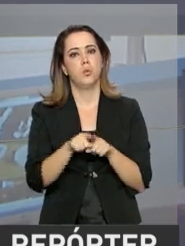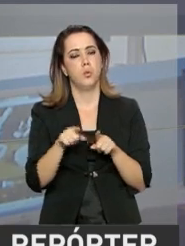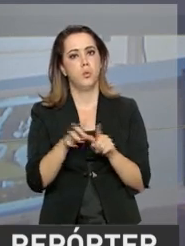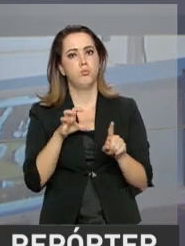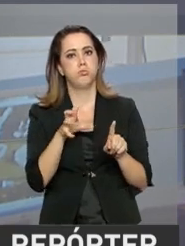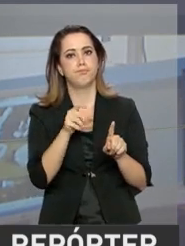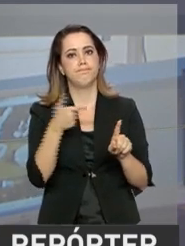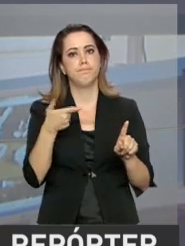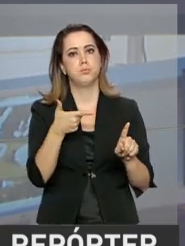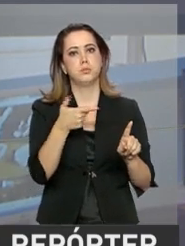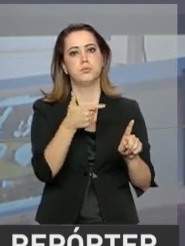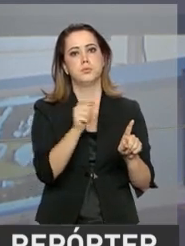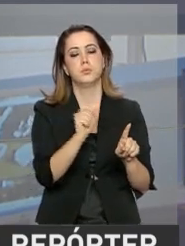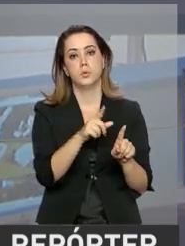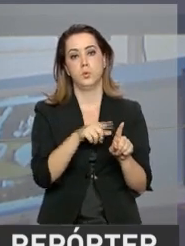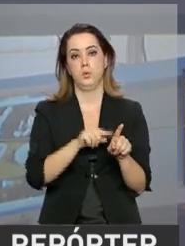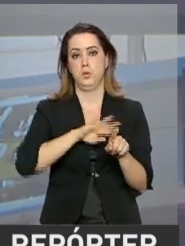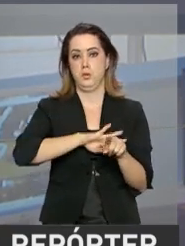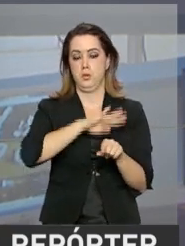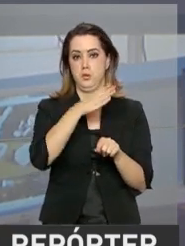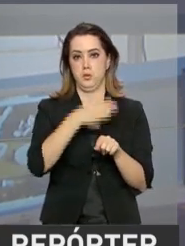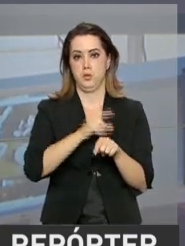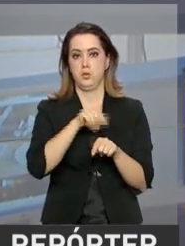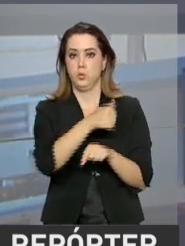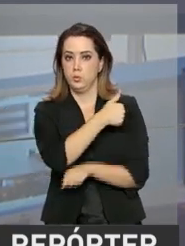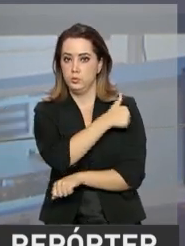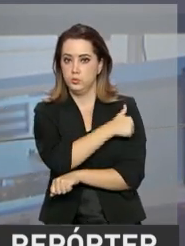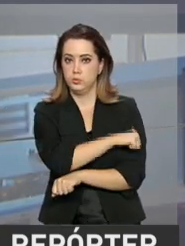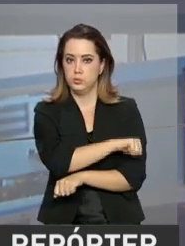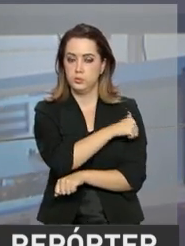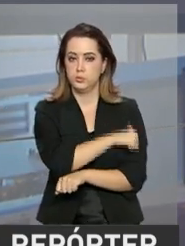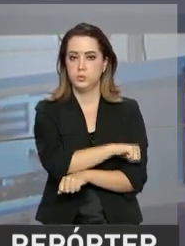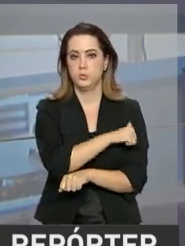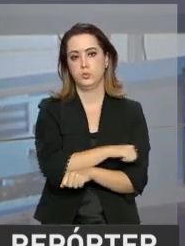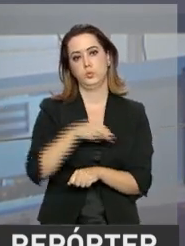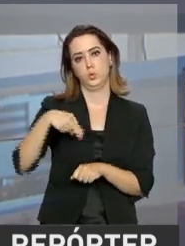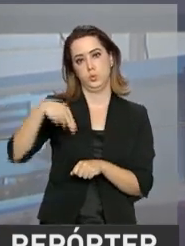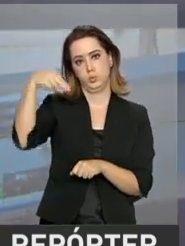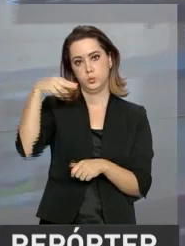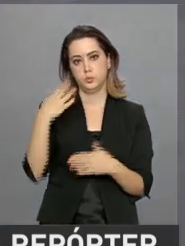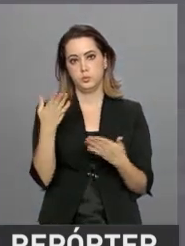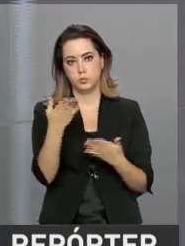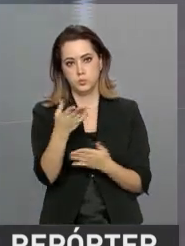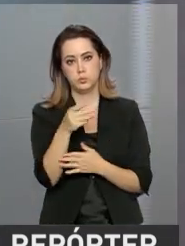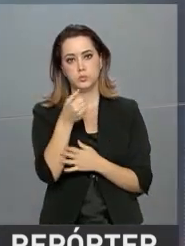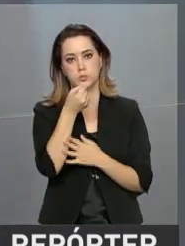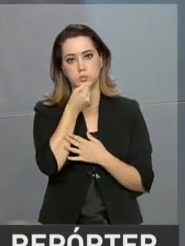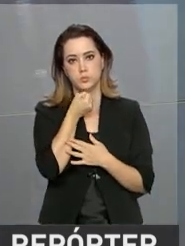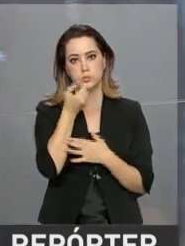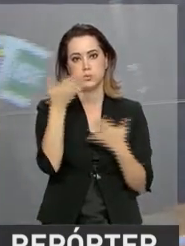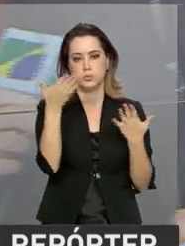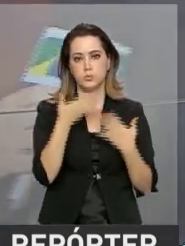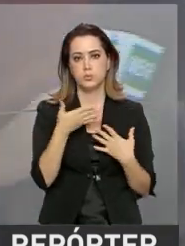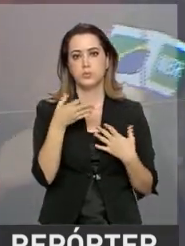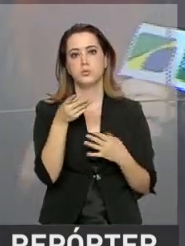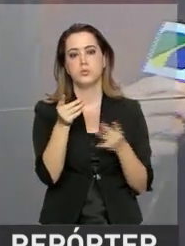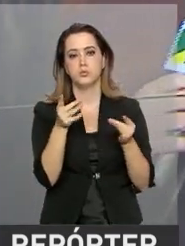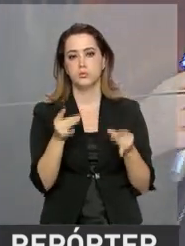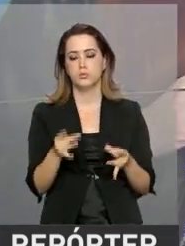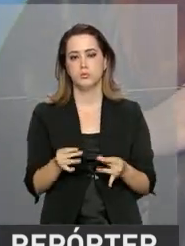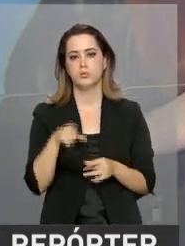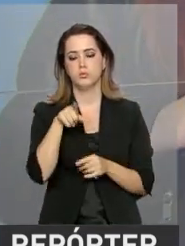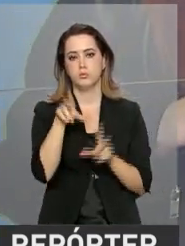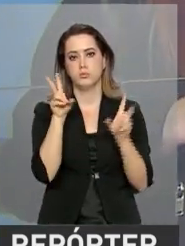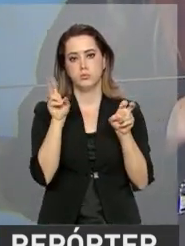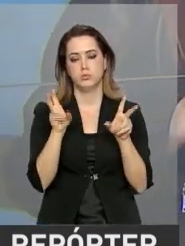quarta-feira nos arredores da favela do João no Complexo da Maré na Zona Norte do Rio de Janeiro e a repórter Carolina Becker ao vivo tem